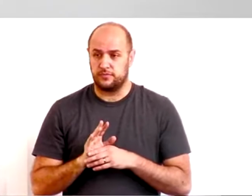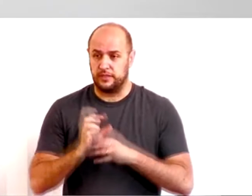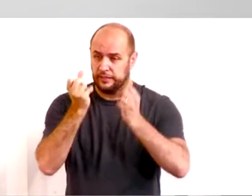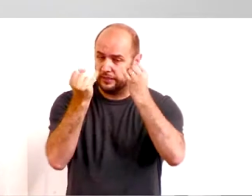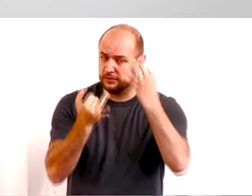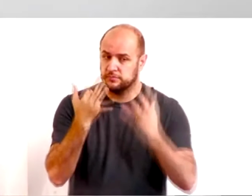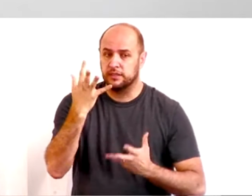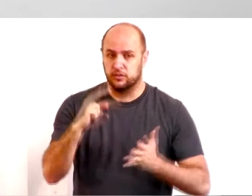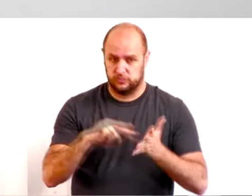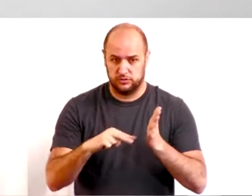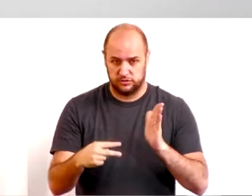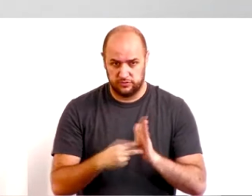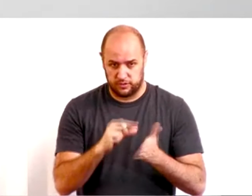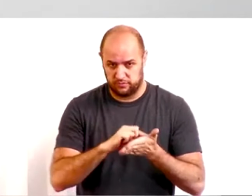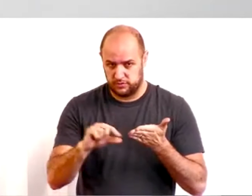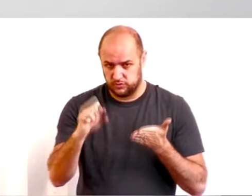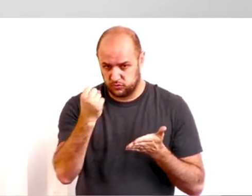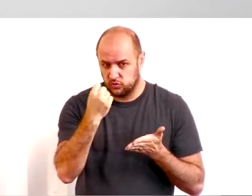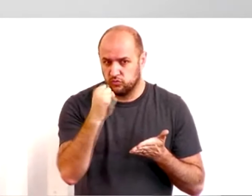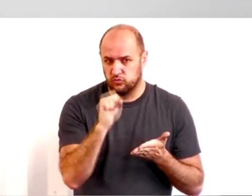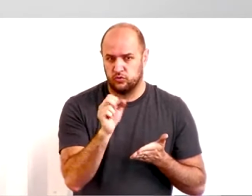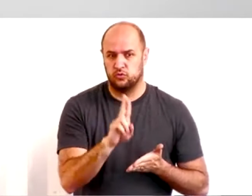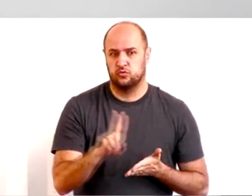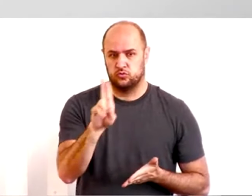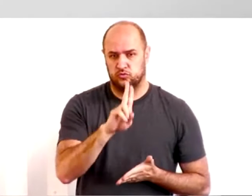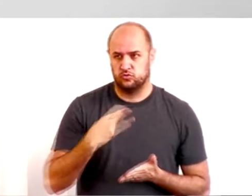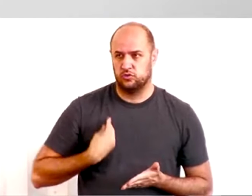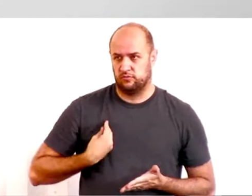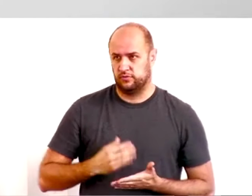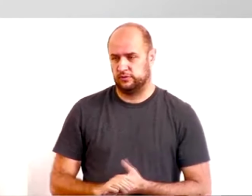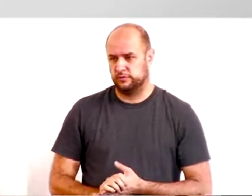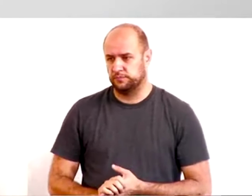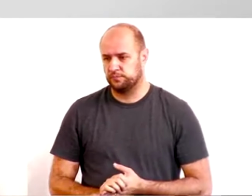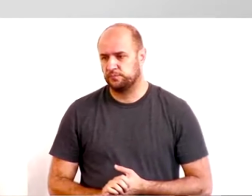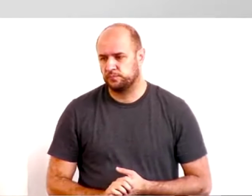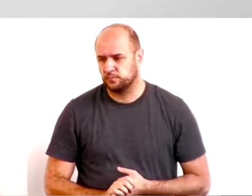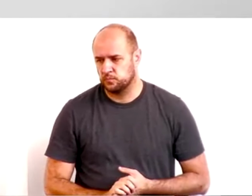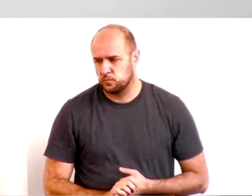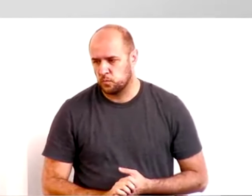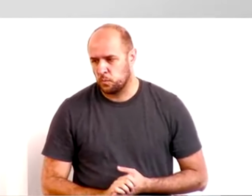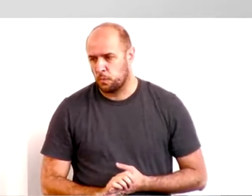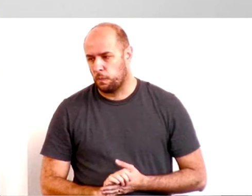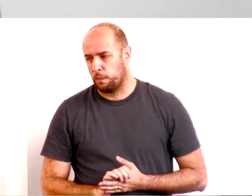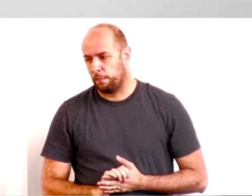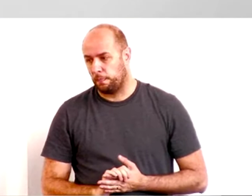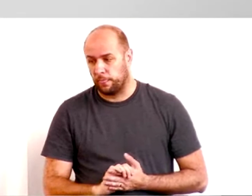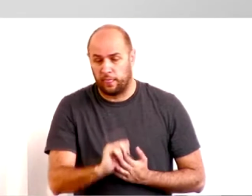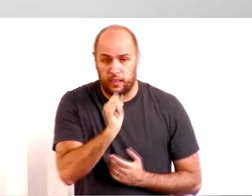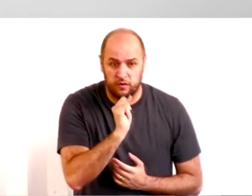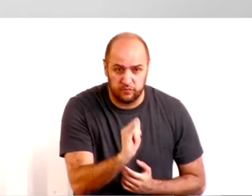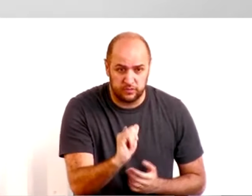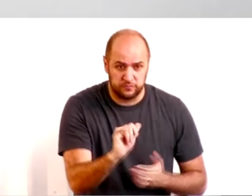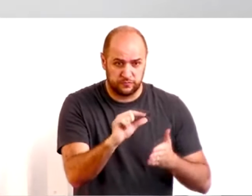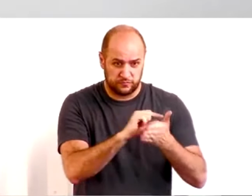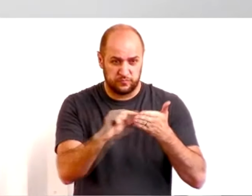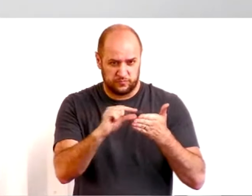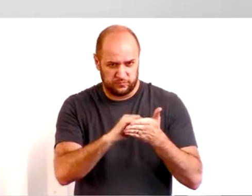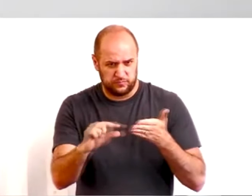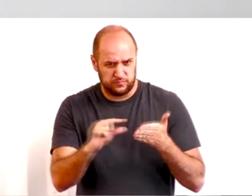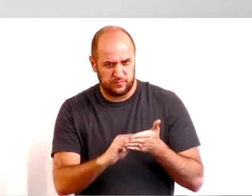deste versículo 8 em sua aplicação em um dos seus livros. Para Kierkegaard, essa expressão limpos